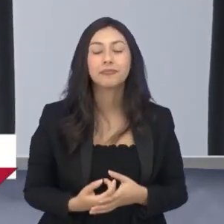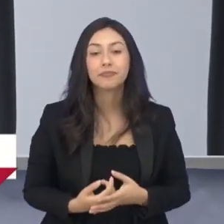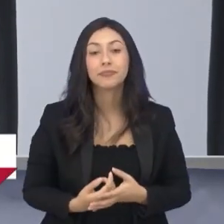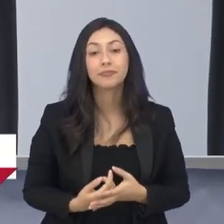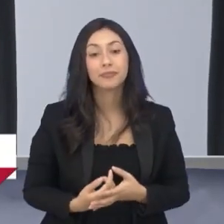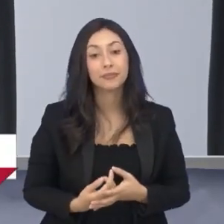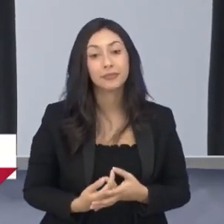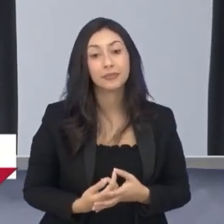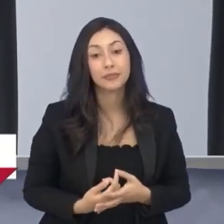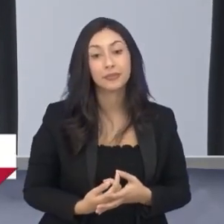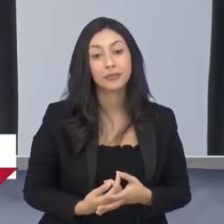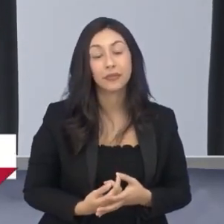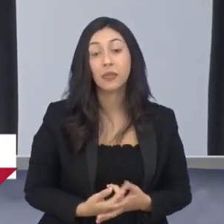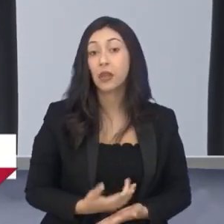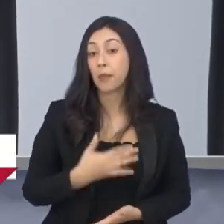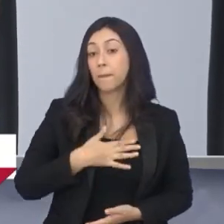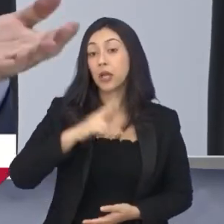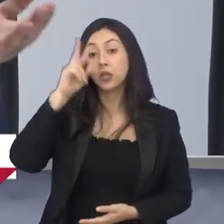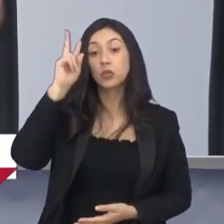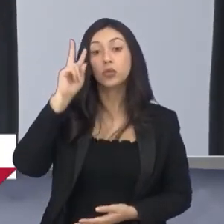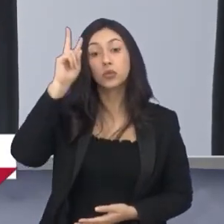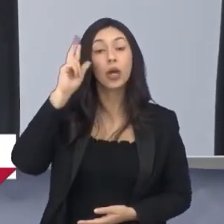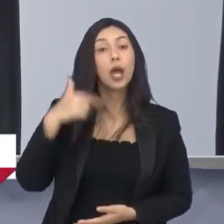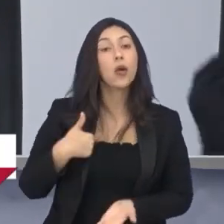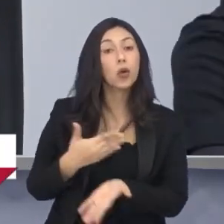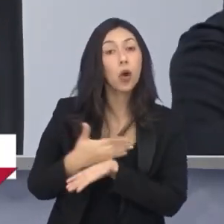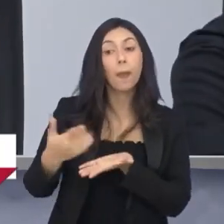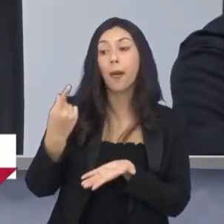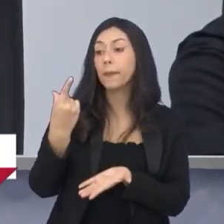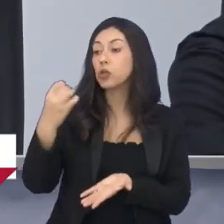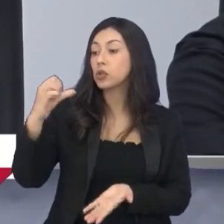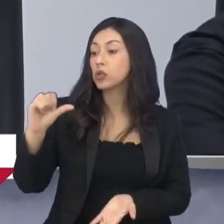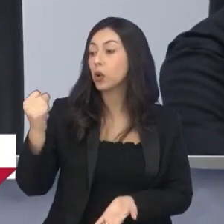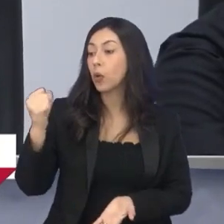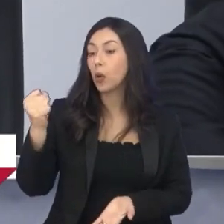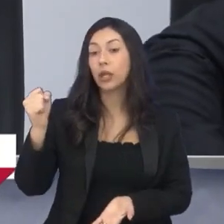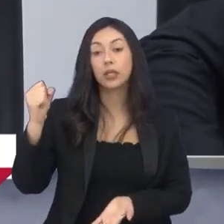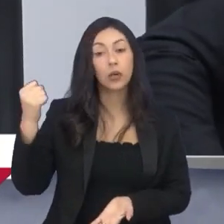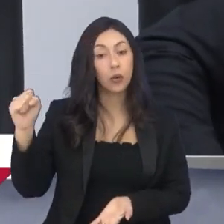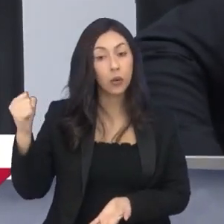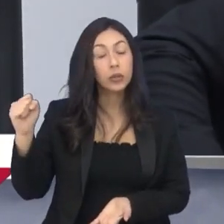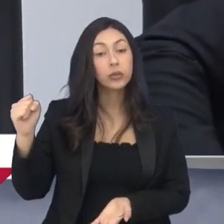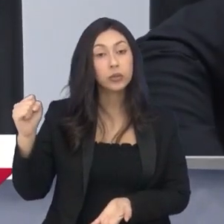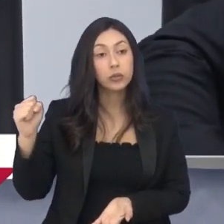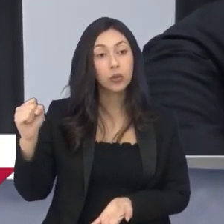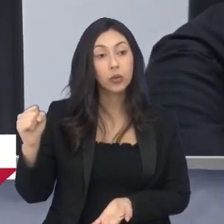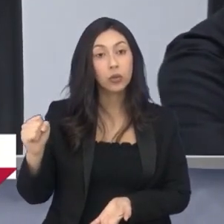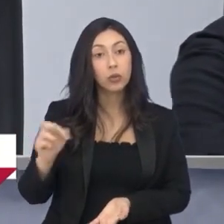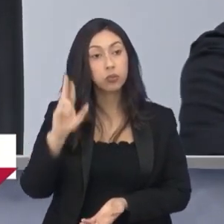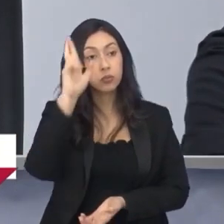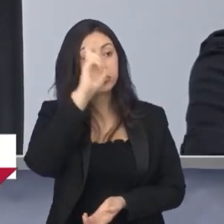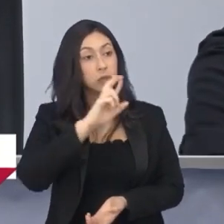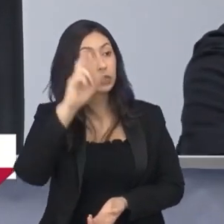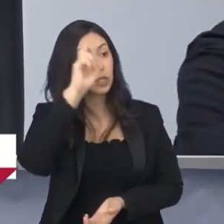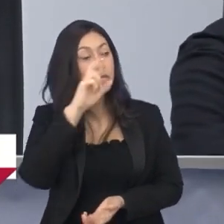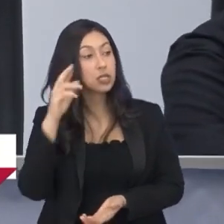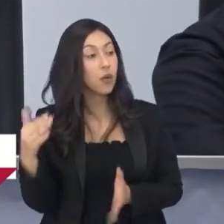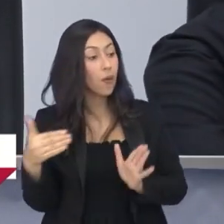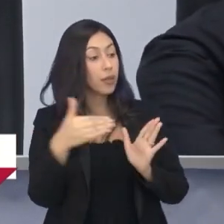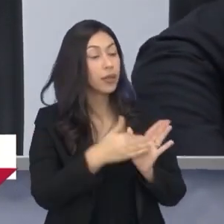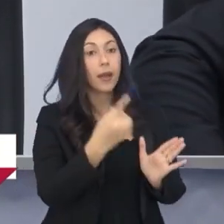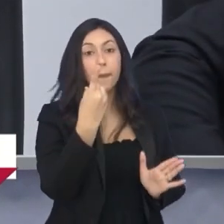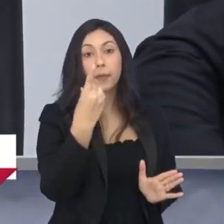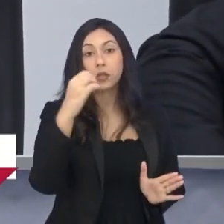Eh sobre a minha trajetória no tribunal Comecei em 1988 fiquei na fiscalização do tribunal até